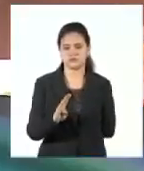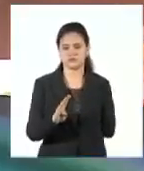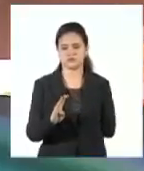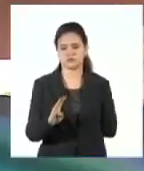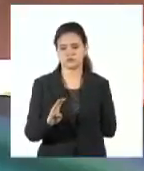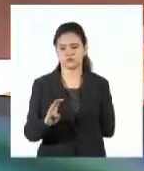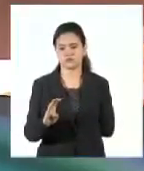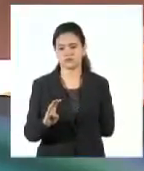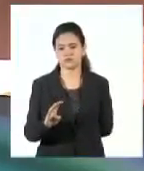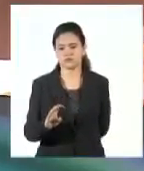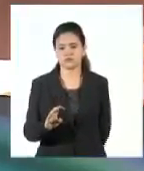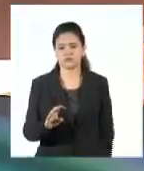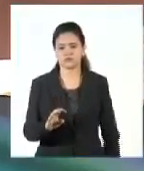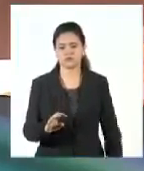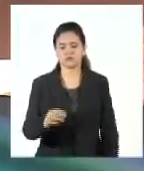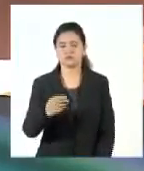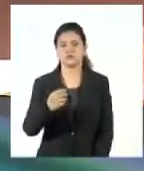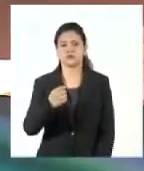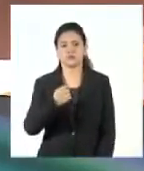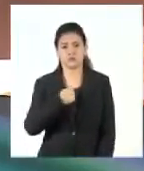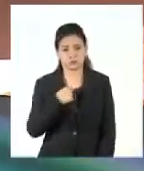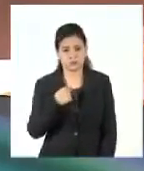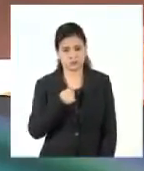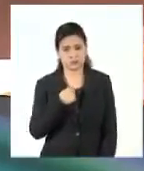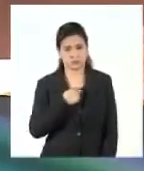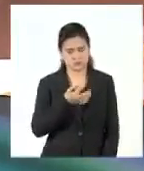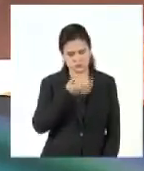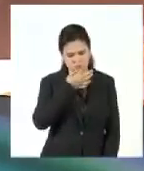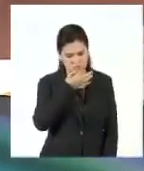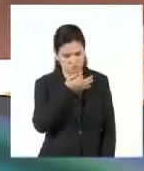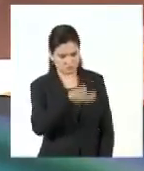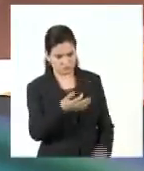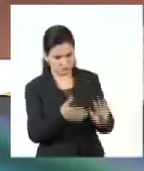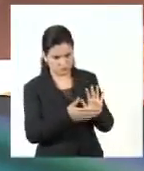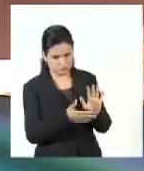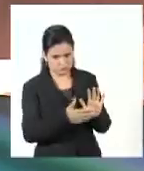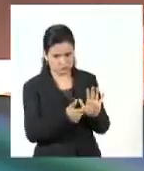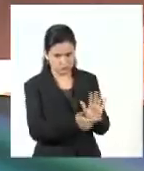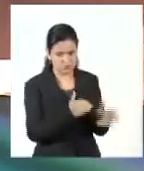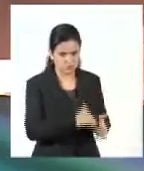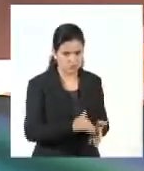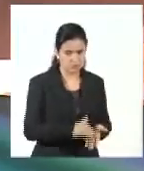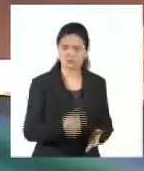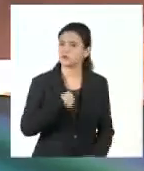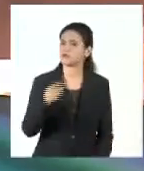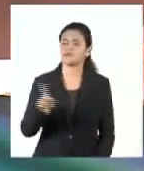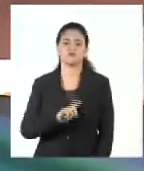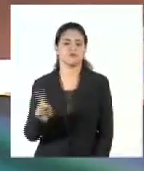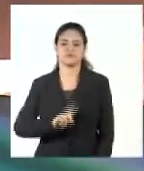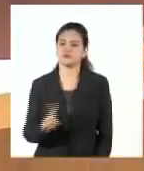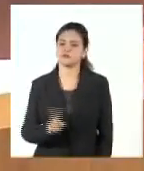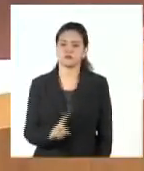de mim querer indicar secretário para Flávio Dino, porque quem tem a obrigação